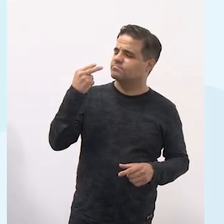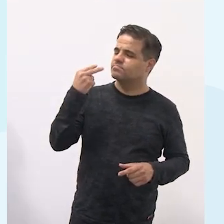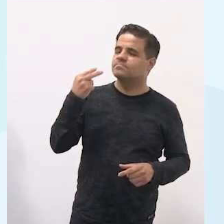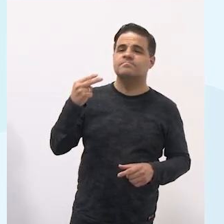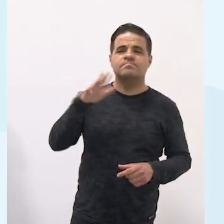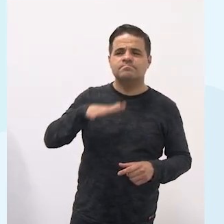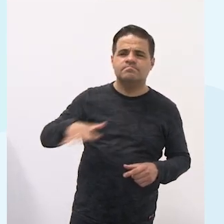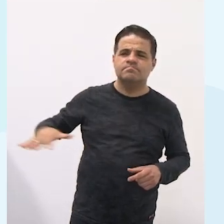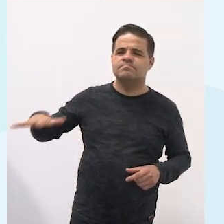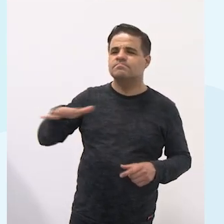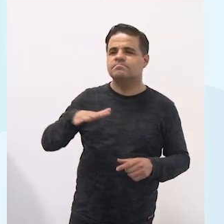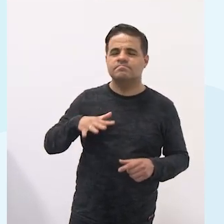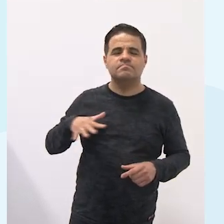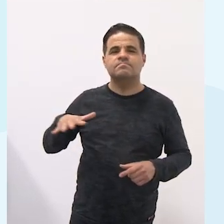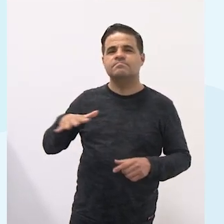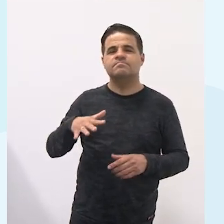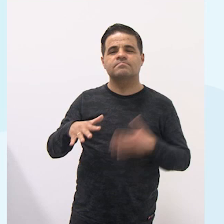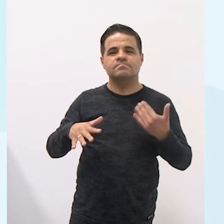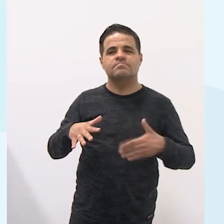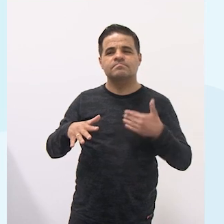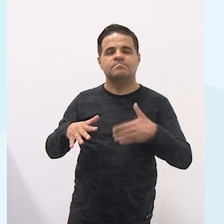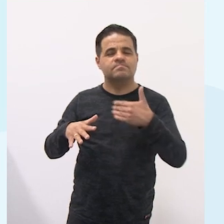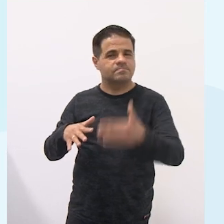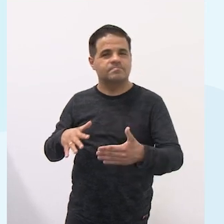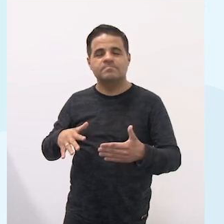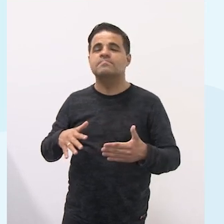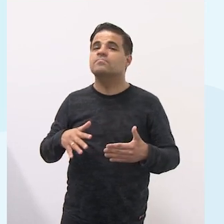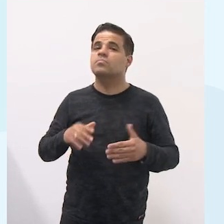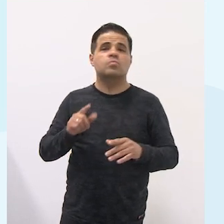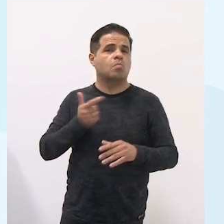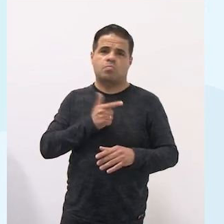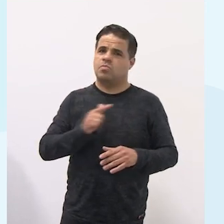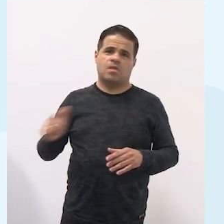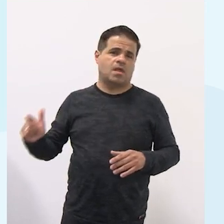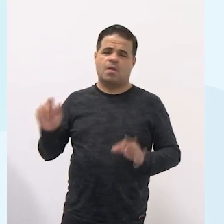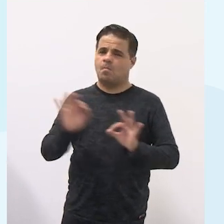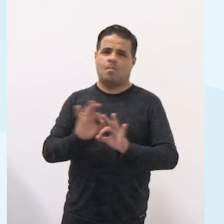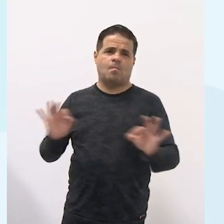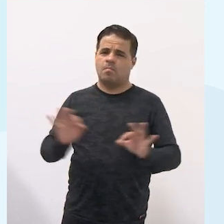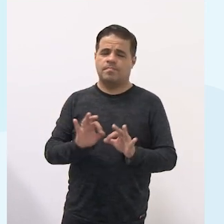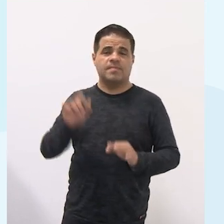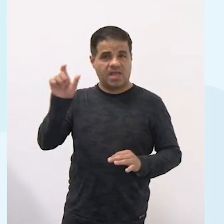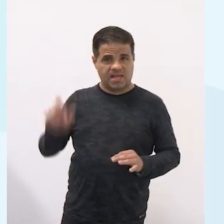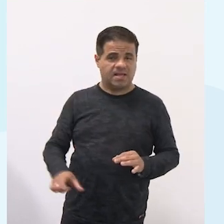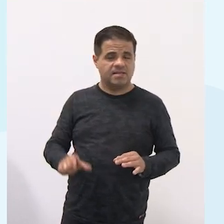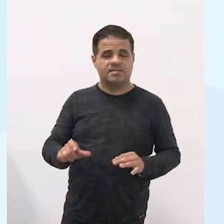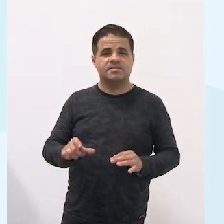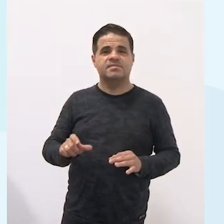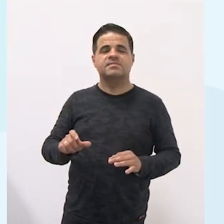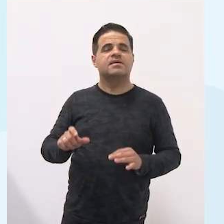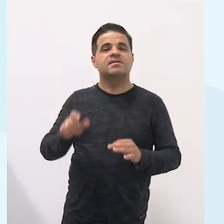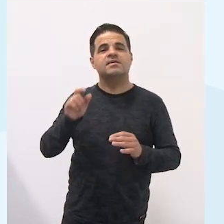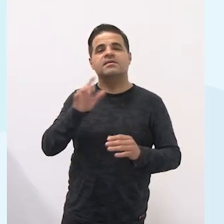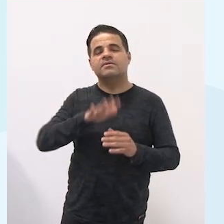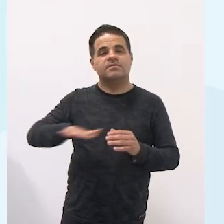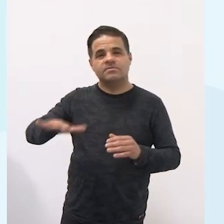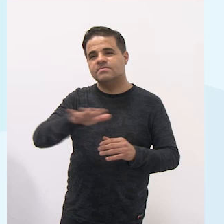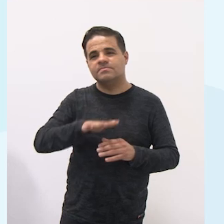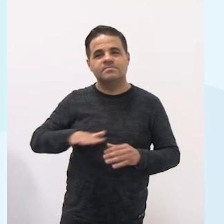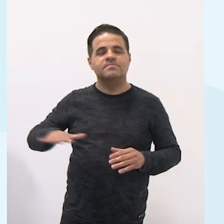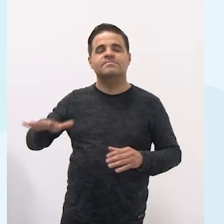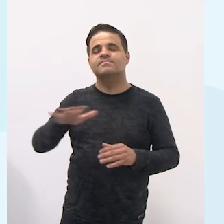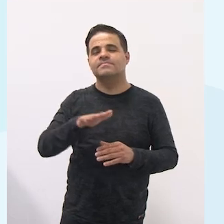além da sua deficiência e que não haja essa genitalização